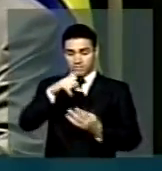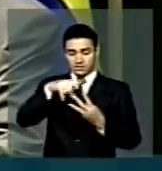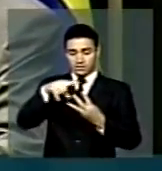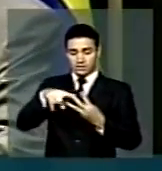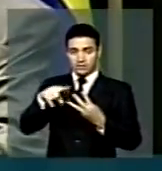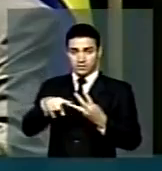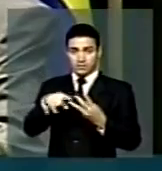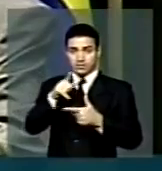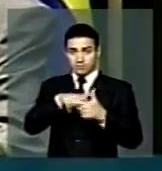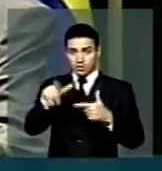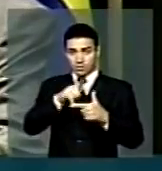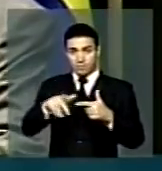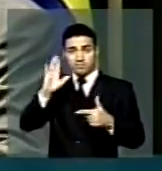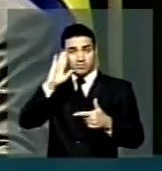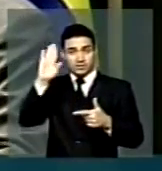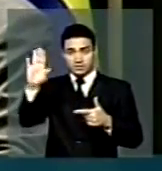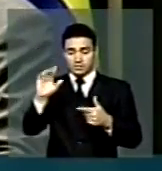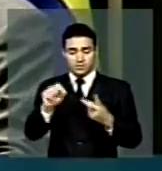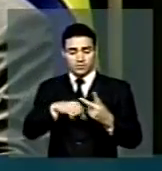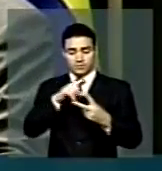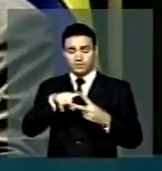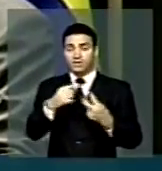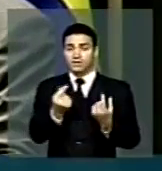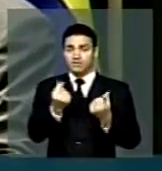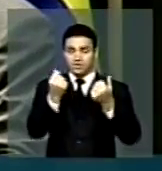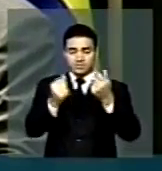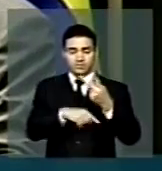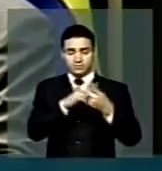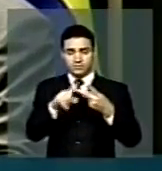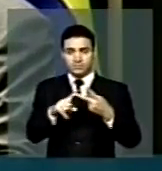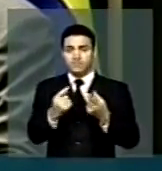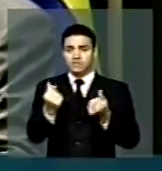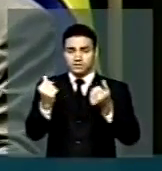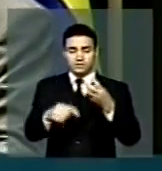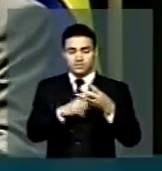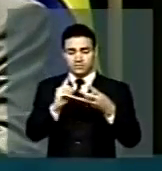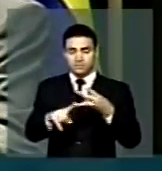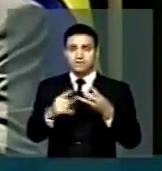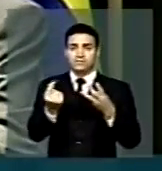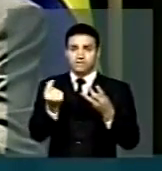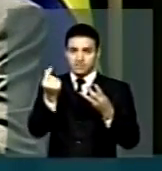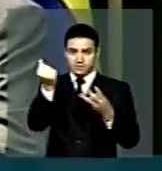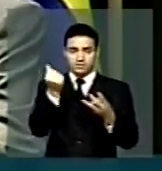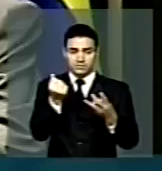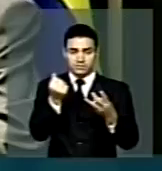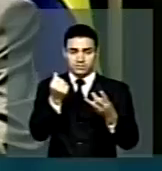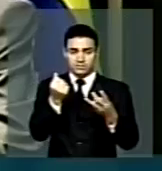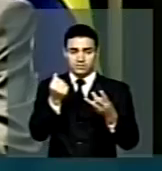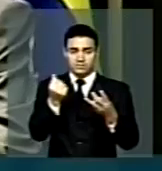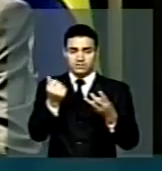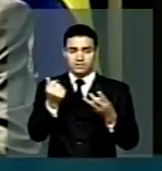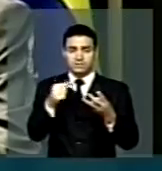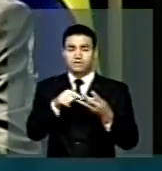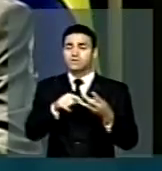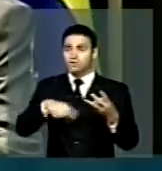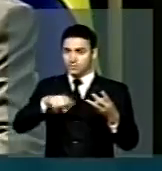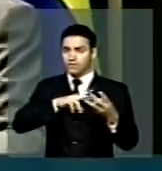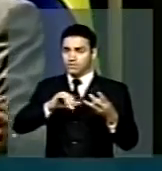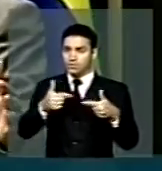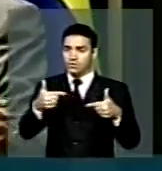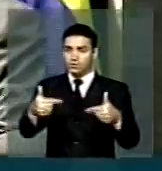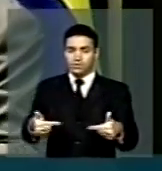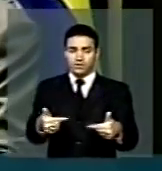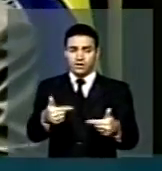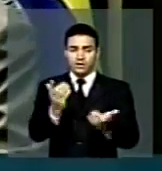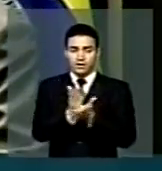problemas principais. O primeiro é a inflação, o segundo é a inflação, o terceiro é a inflação, e nós vamos acabar com a inflação.